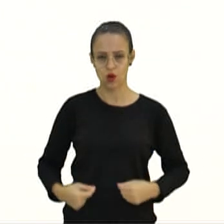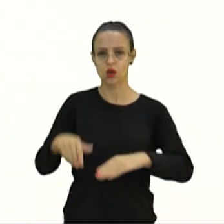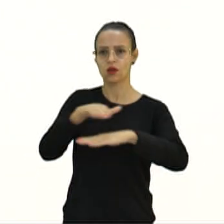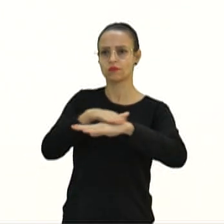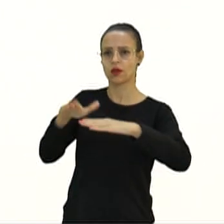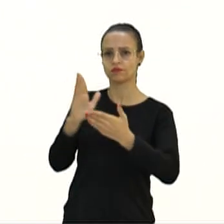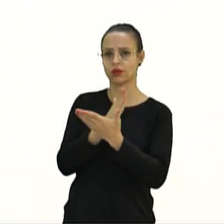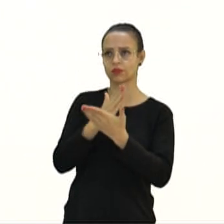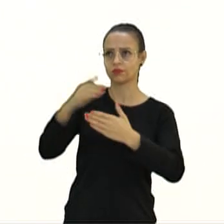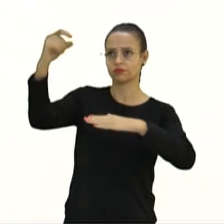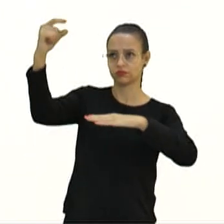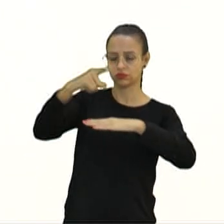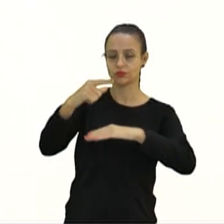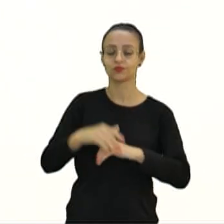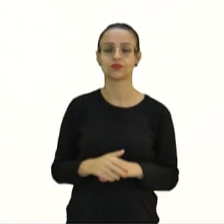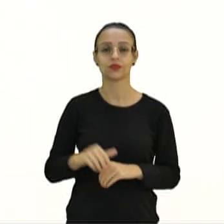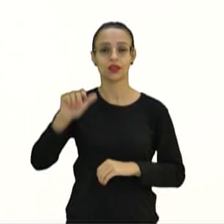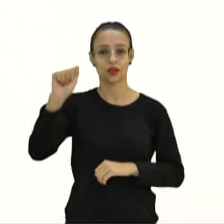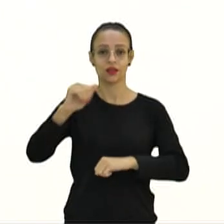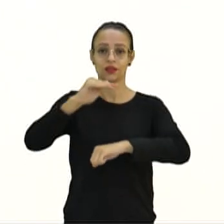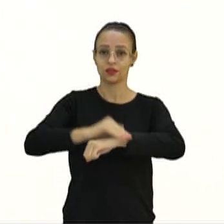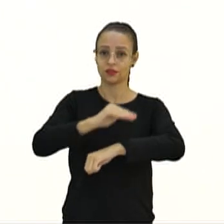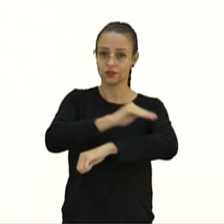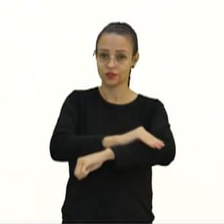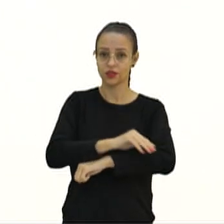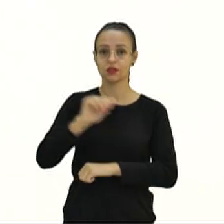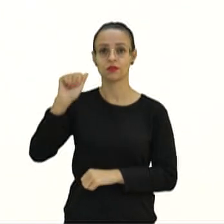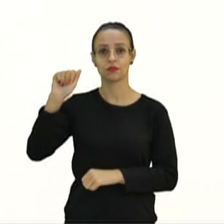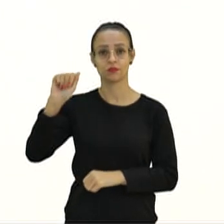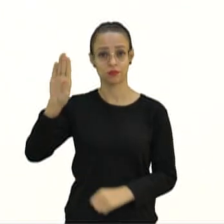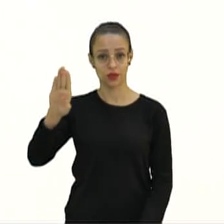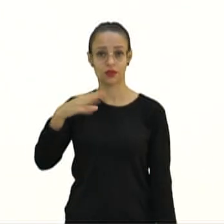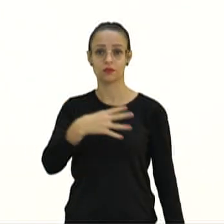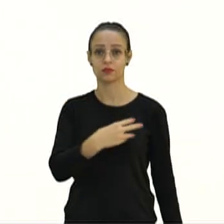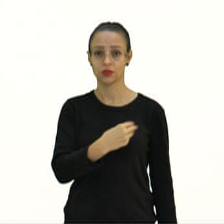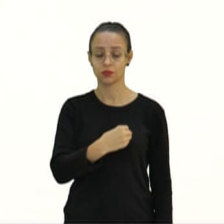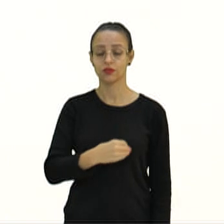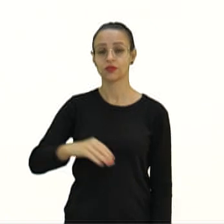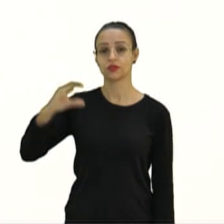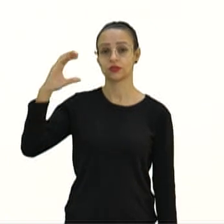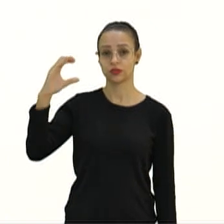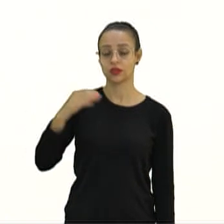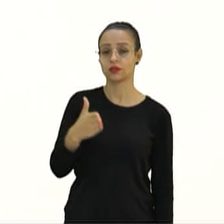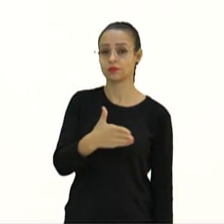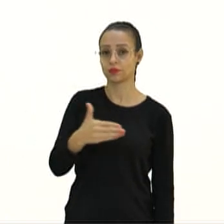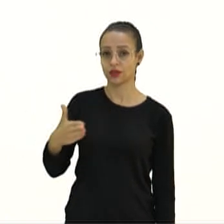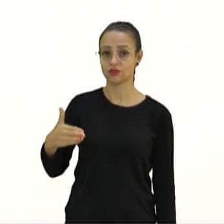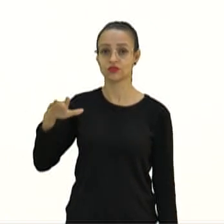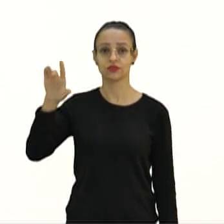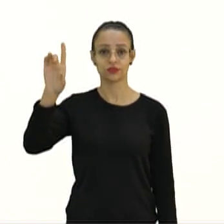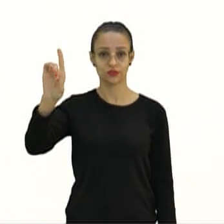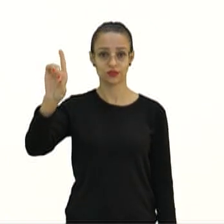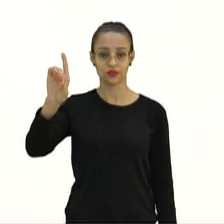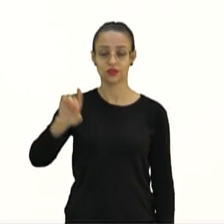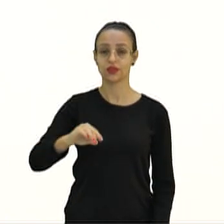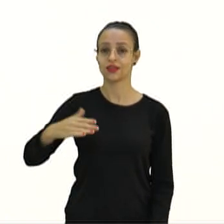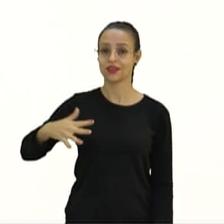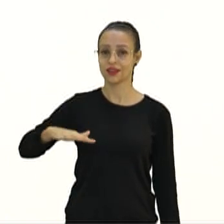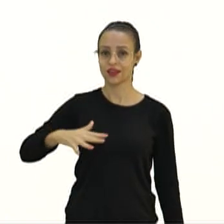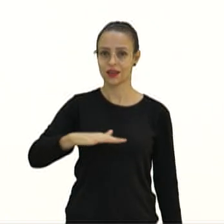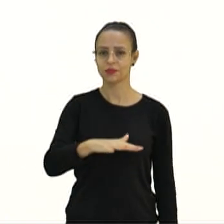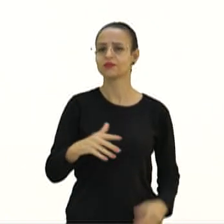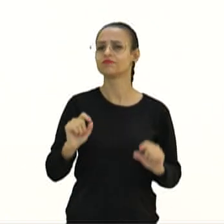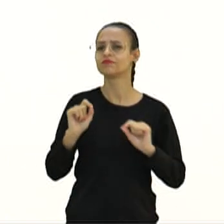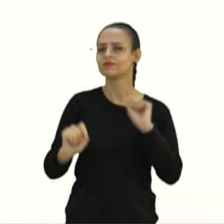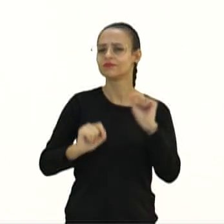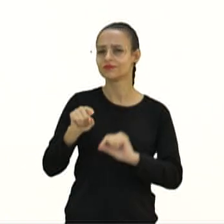são: letra A, anfíbios, letra B, mamíferos, letra C, peixes e letra D, répteis. Quem são